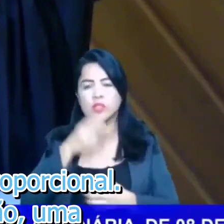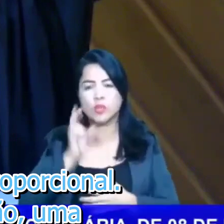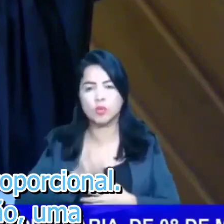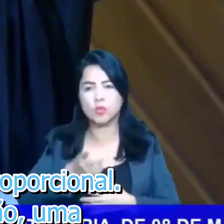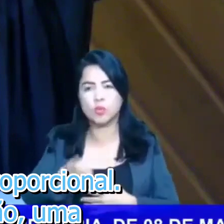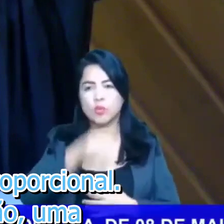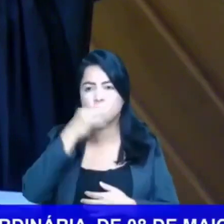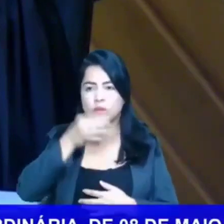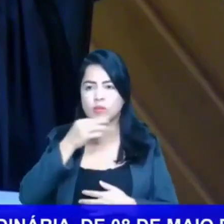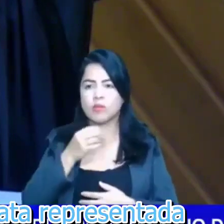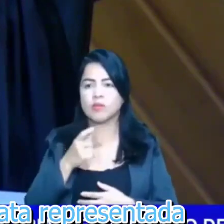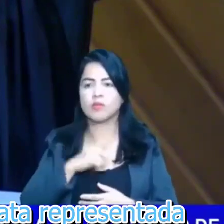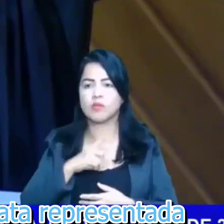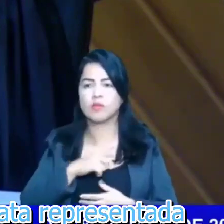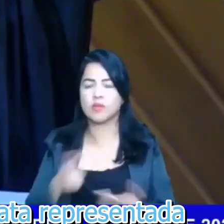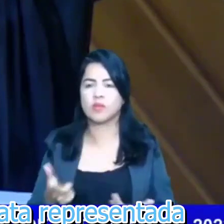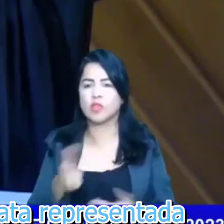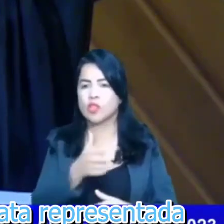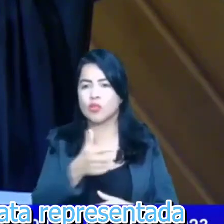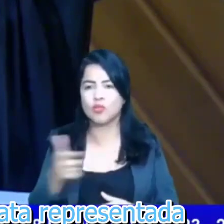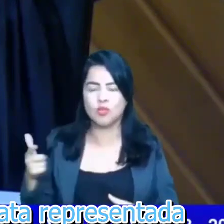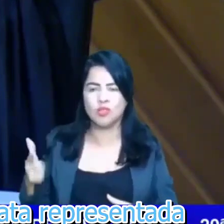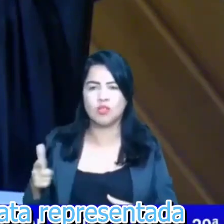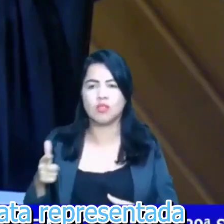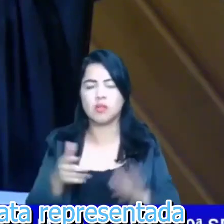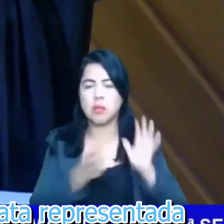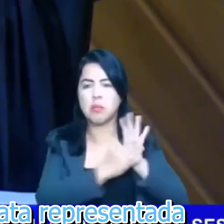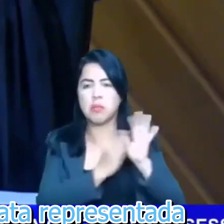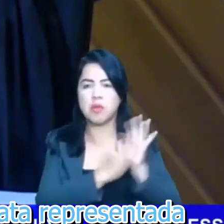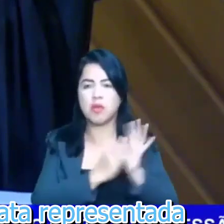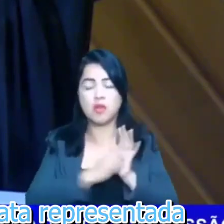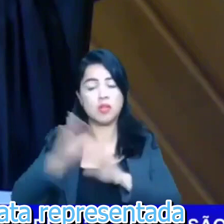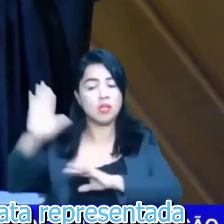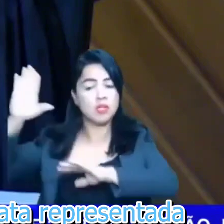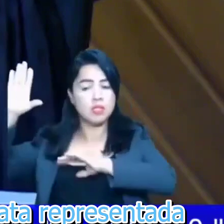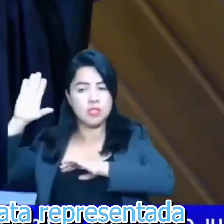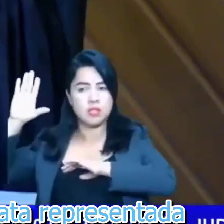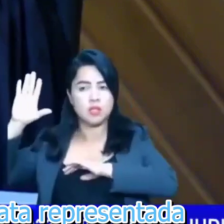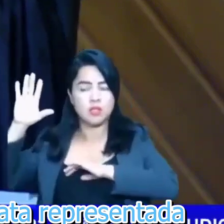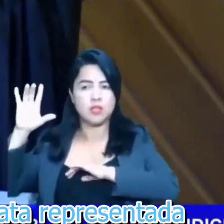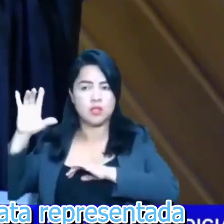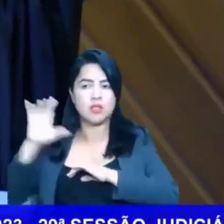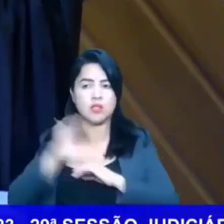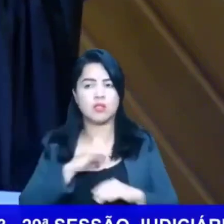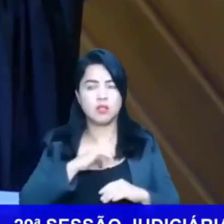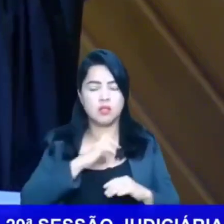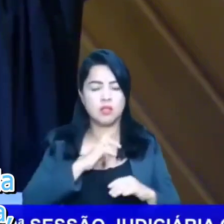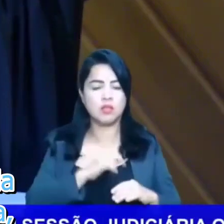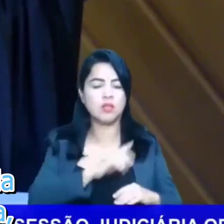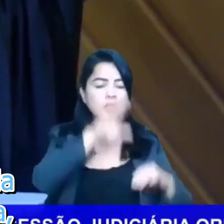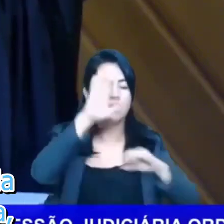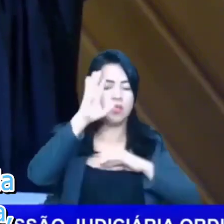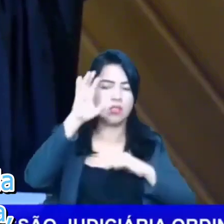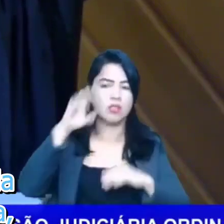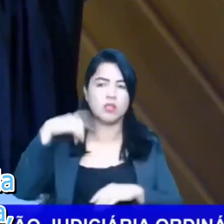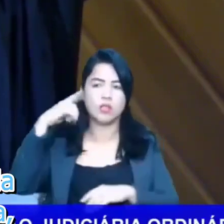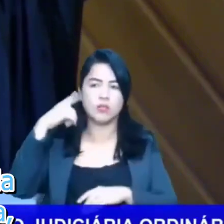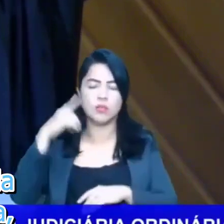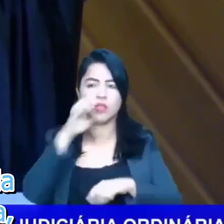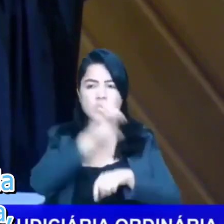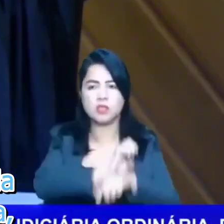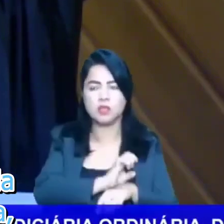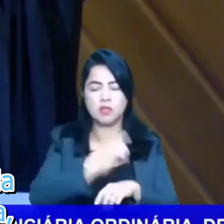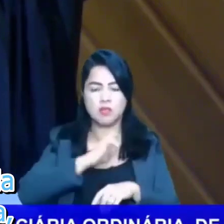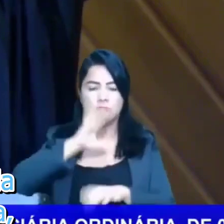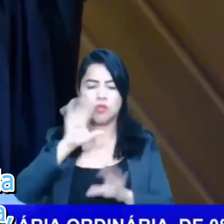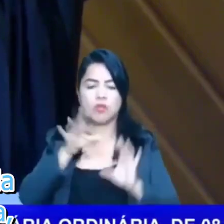alegação, uma vez que, de fato, não existe pertinência subjetiva entre a candidata representada, candidato ao cargo de deputado estadual, a qual